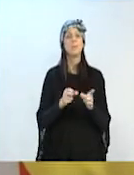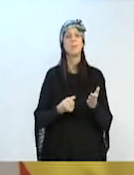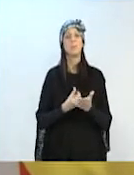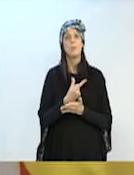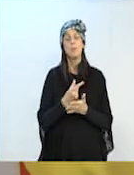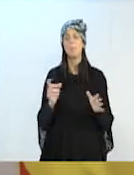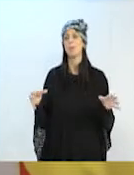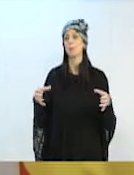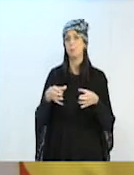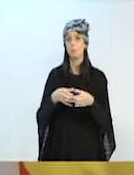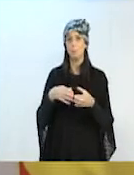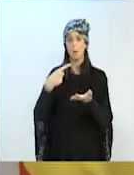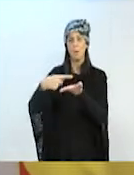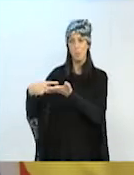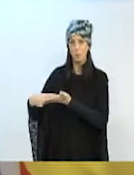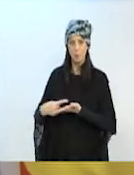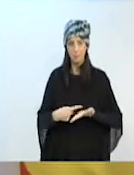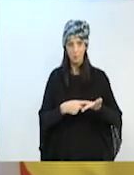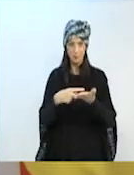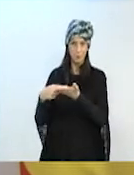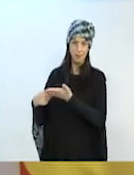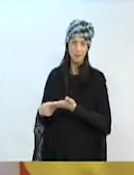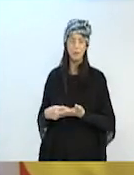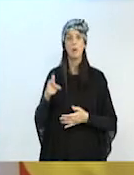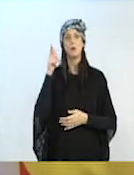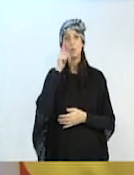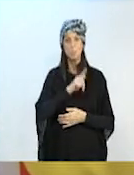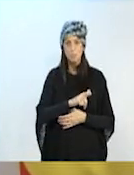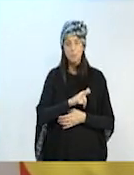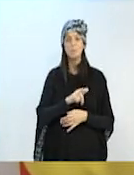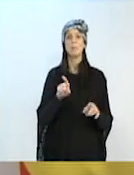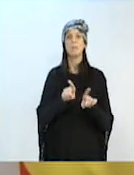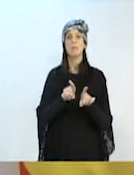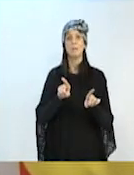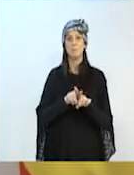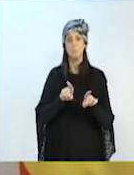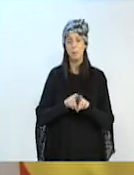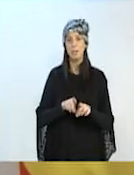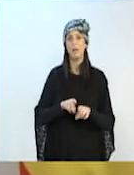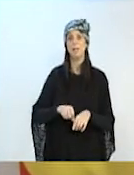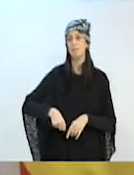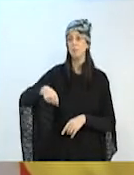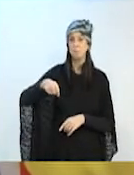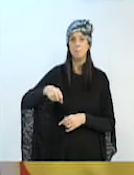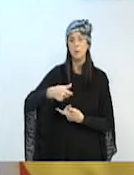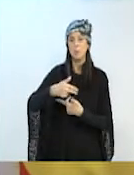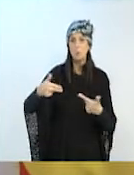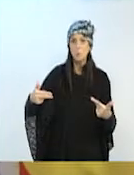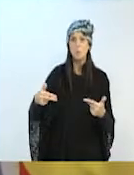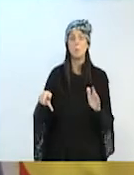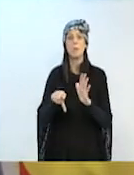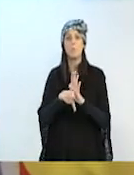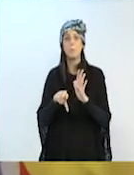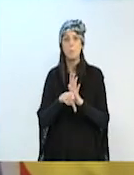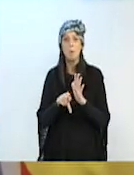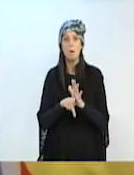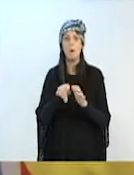Consciente, que é o coletivo organizado para aquisição de cestas agroecológicas de produtores de núcleos de